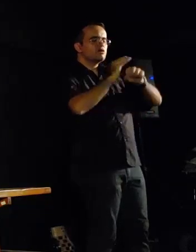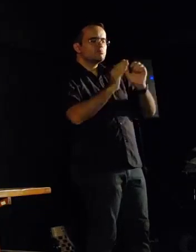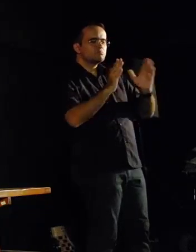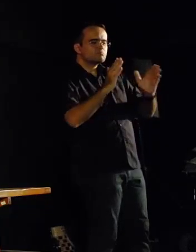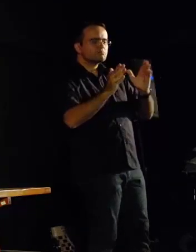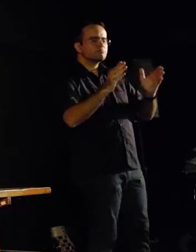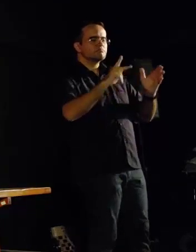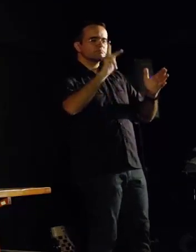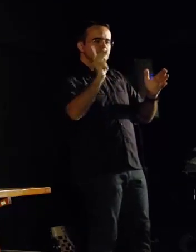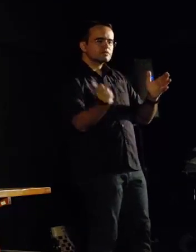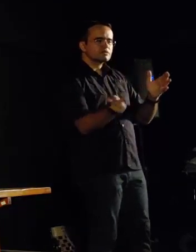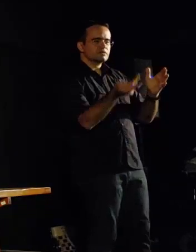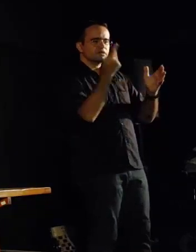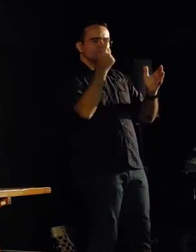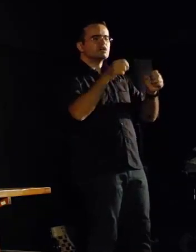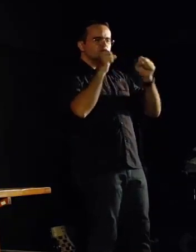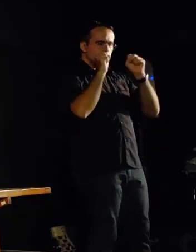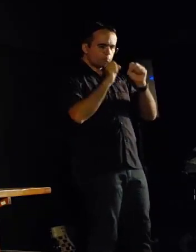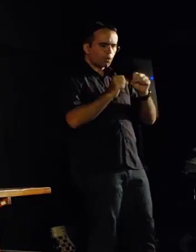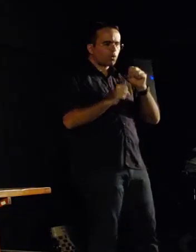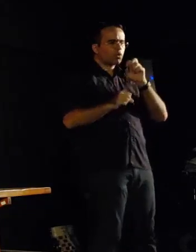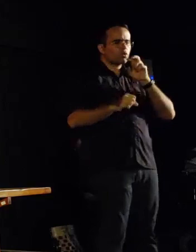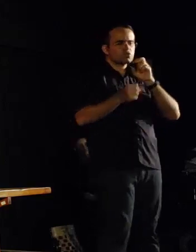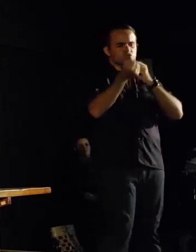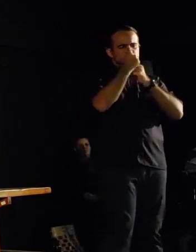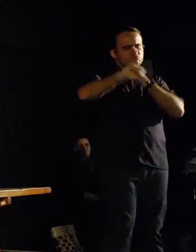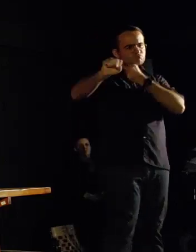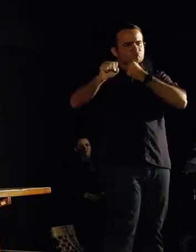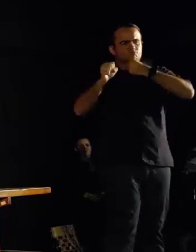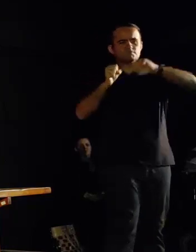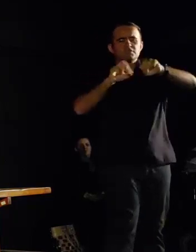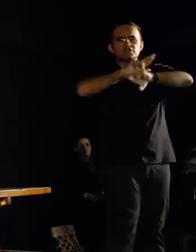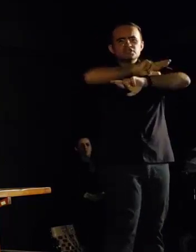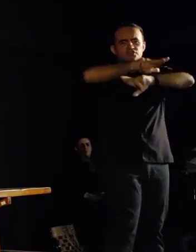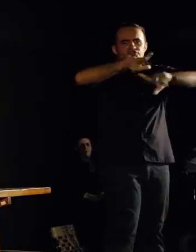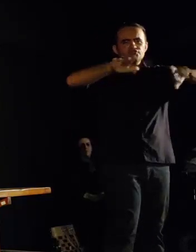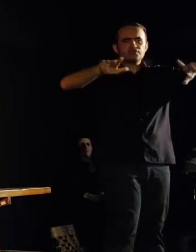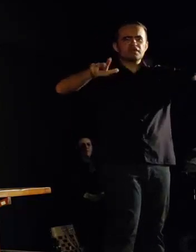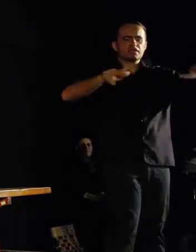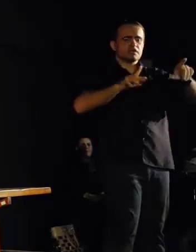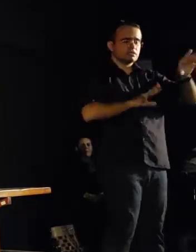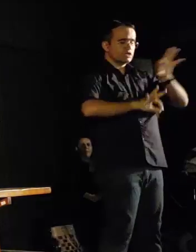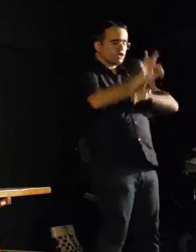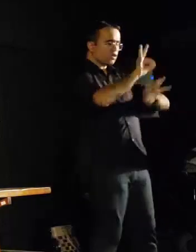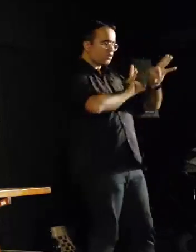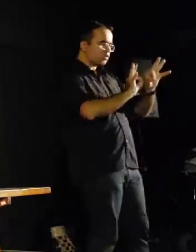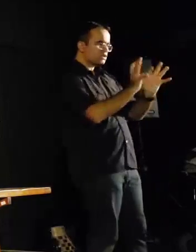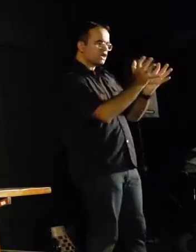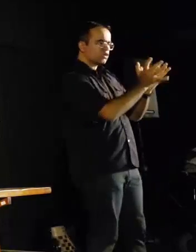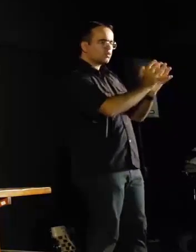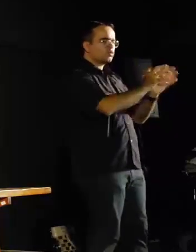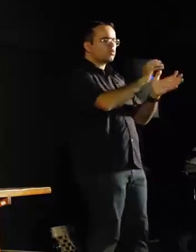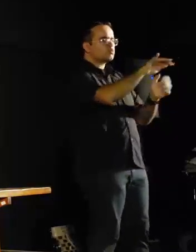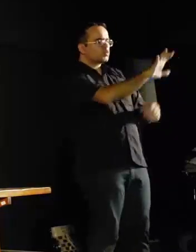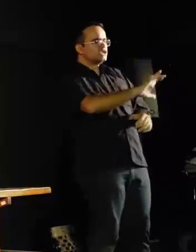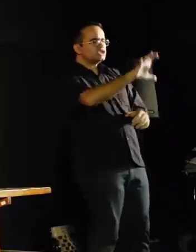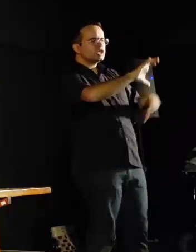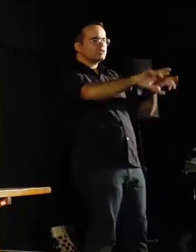tem múltiplas formas de organização. Você tem múltiplas formas de